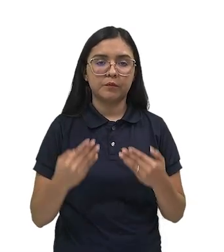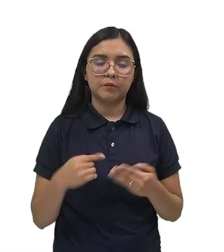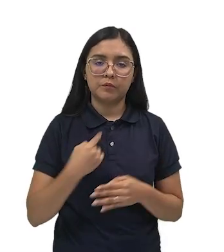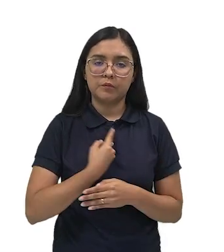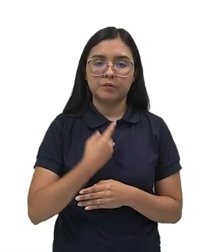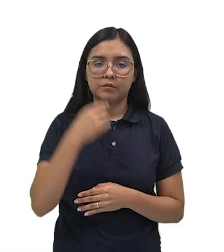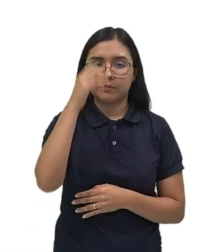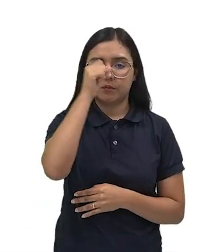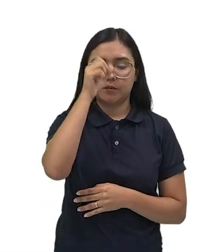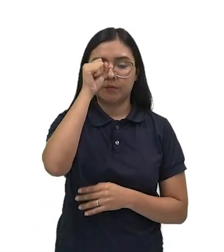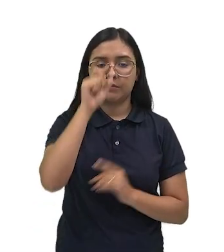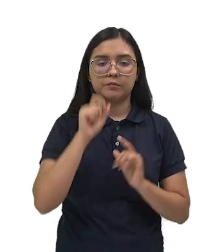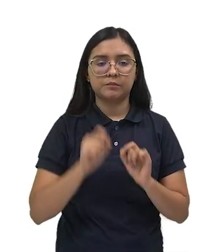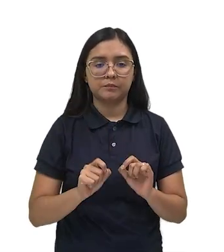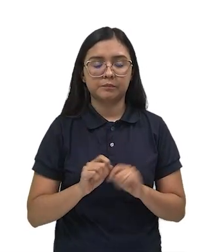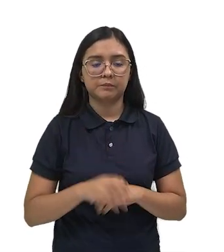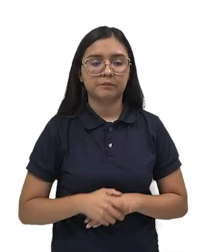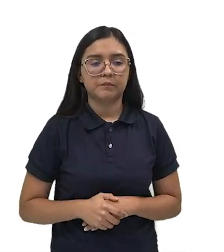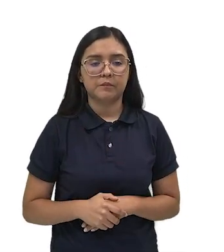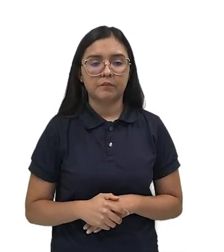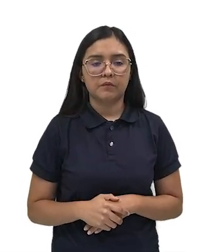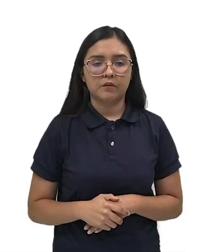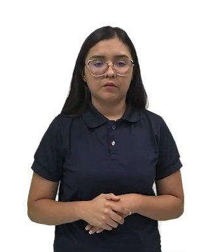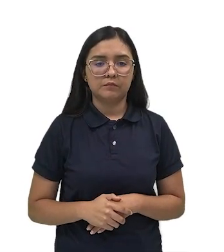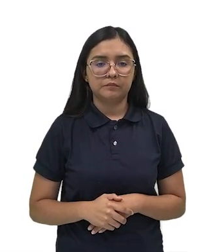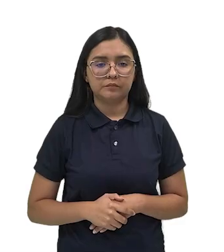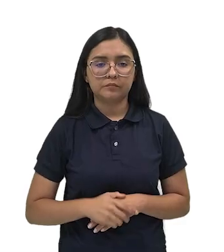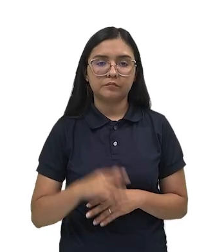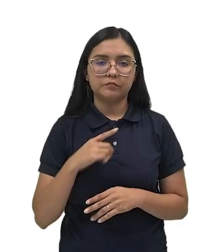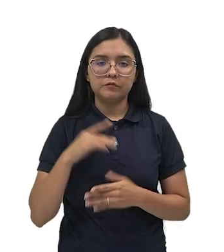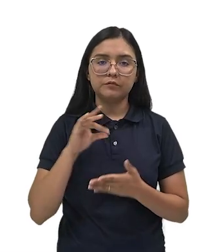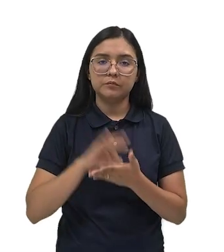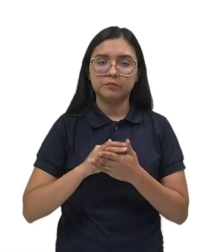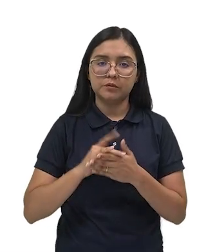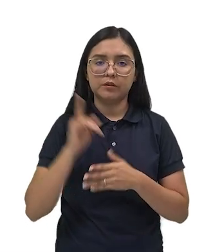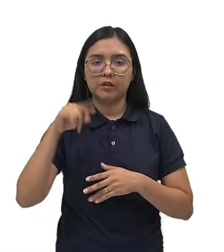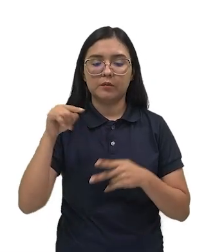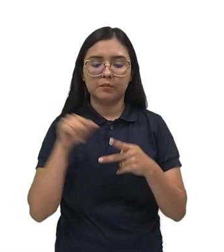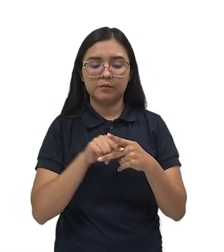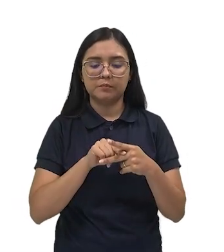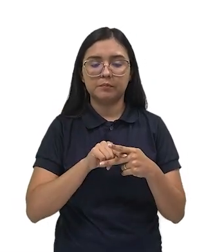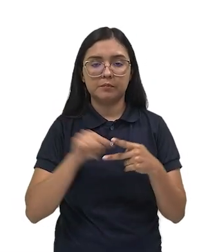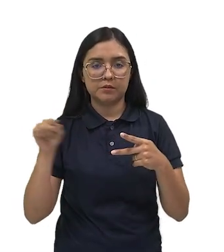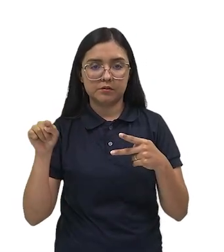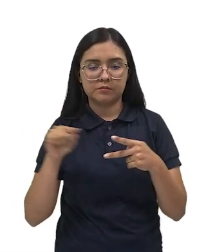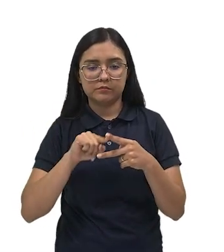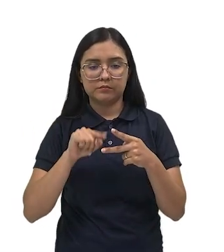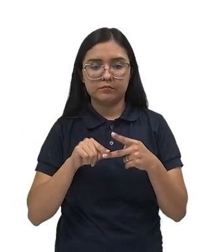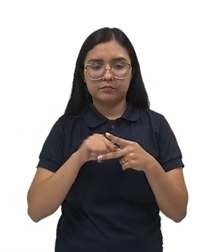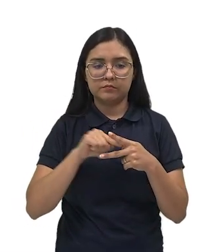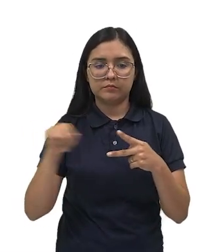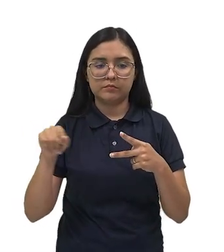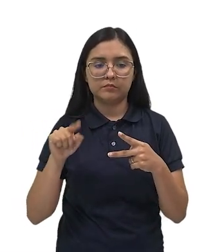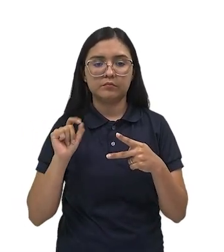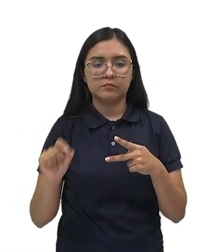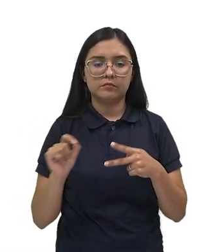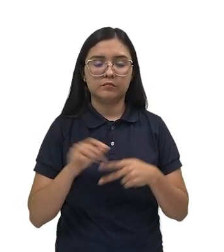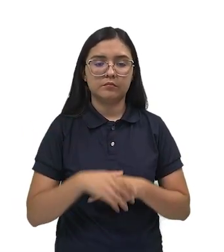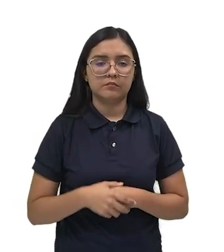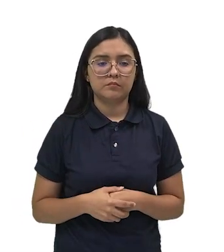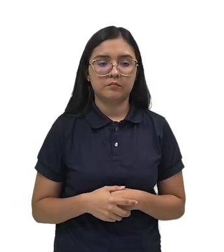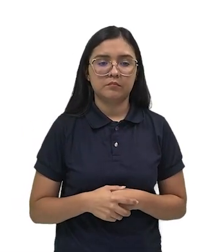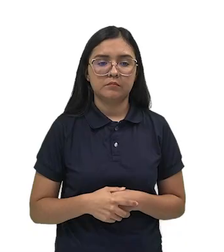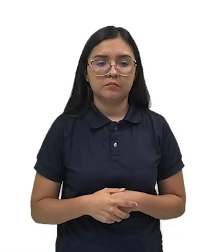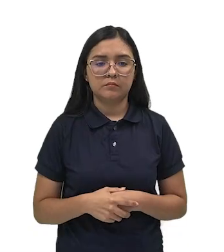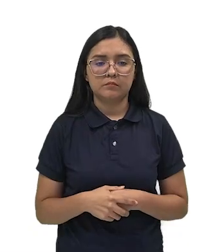aprender, se eu estou afirmando que aqui é uma bissetriz, lógico que comigo aqui só falando